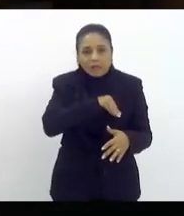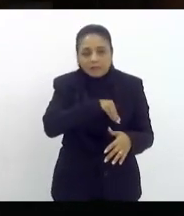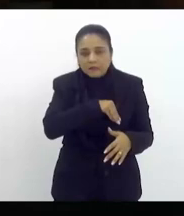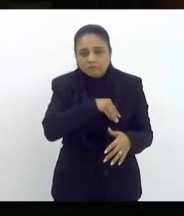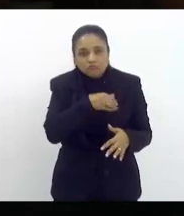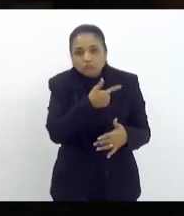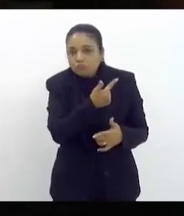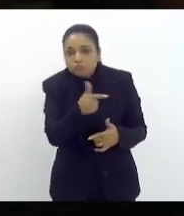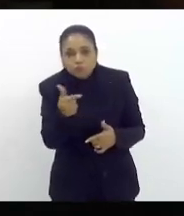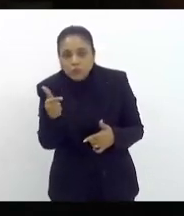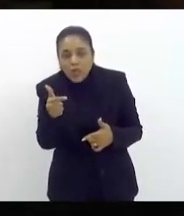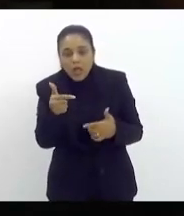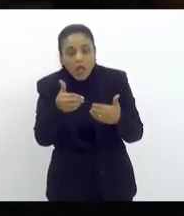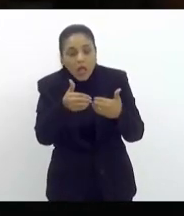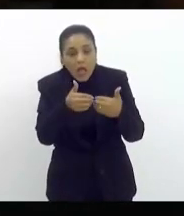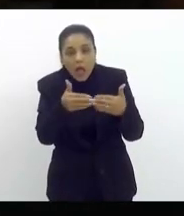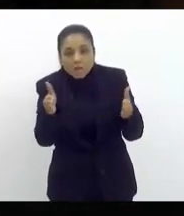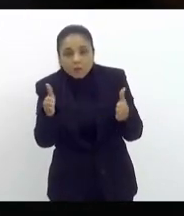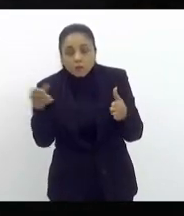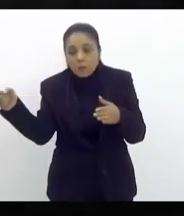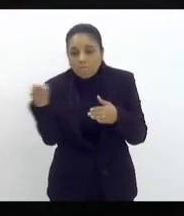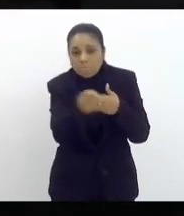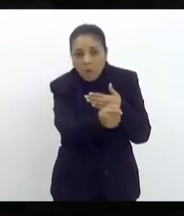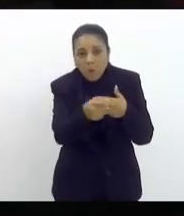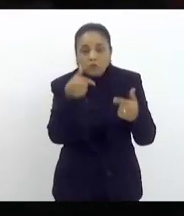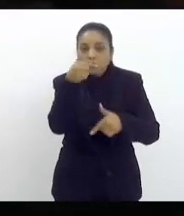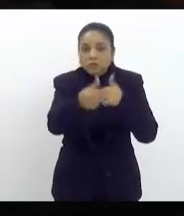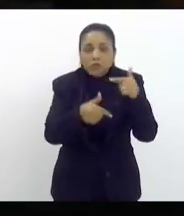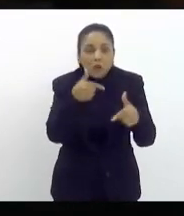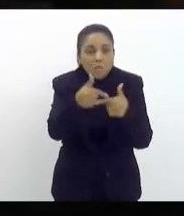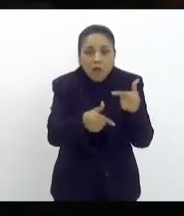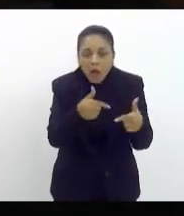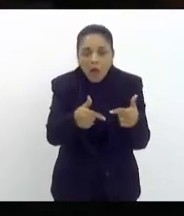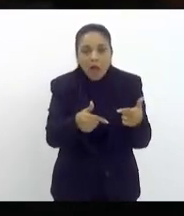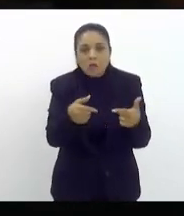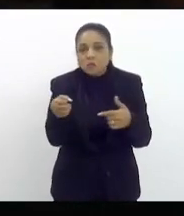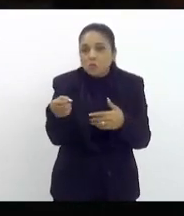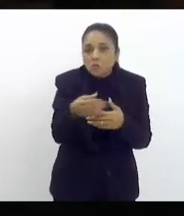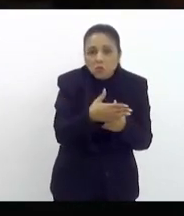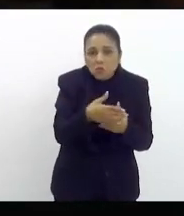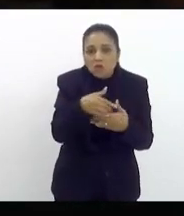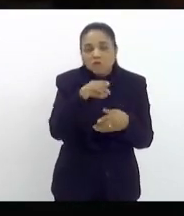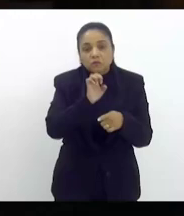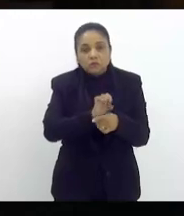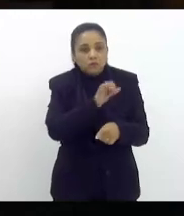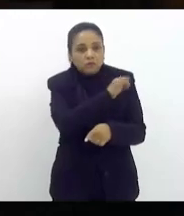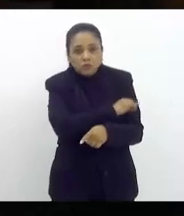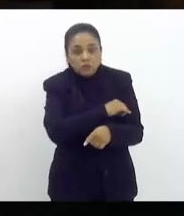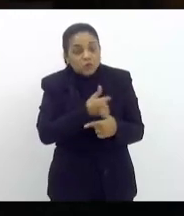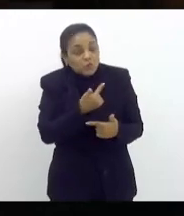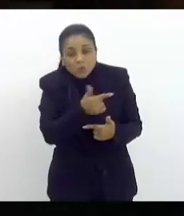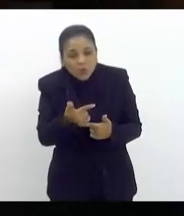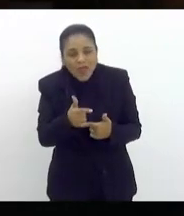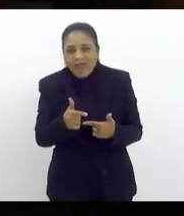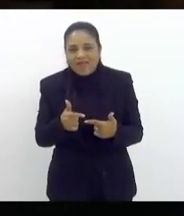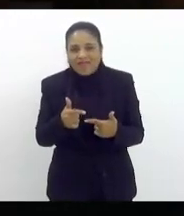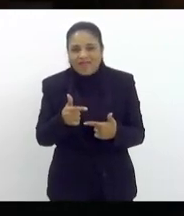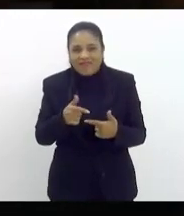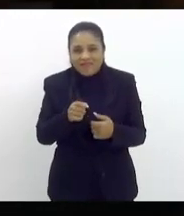novas aberturas de postos de trabalho e renda no Estado do Rio de Janeiro, mas há sim uma falta de transparência